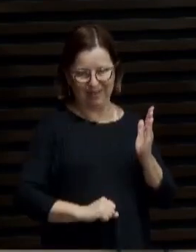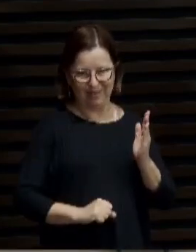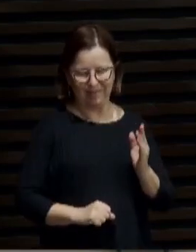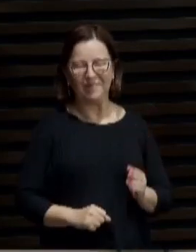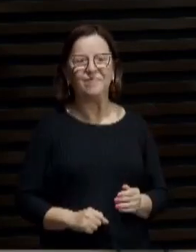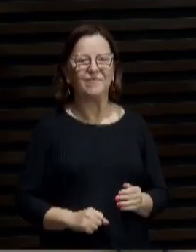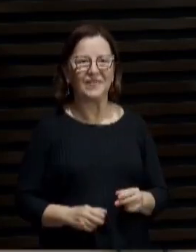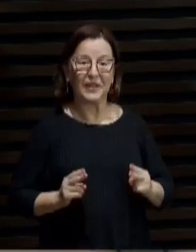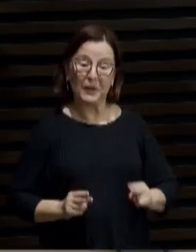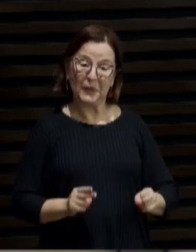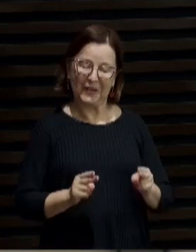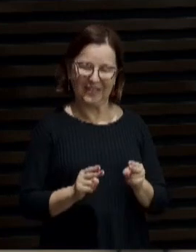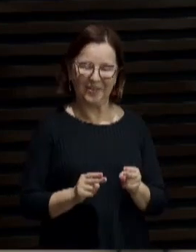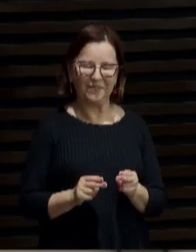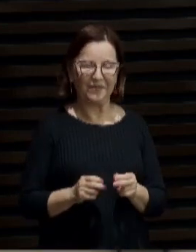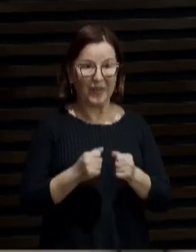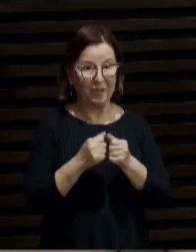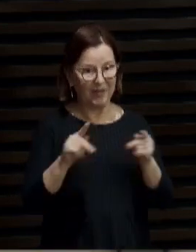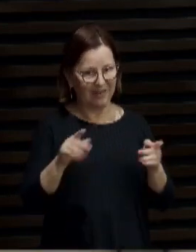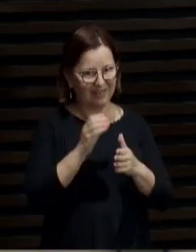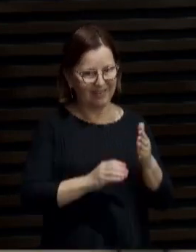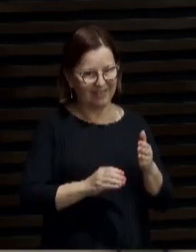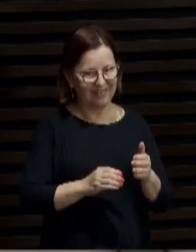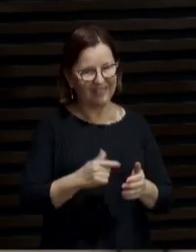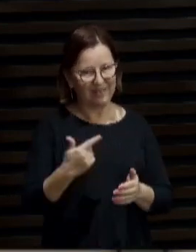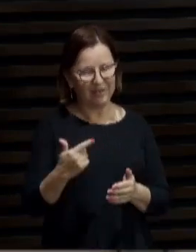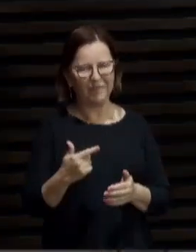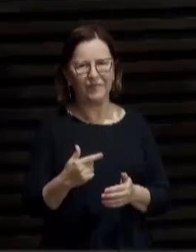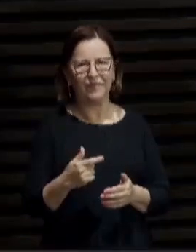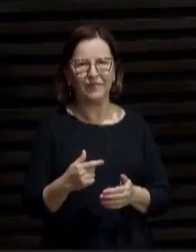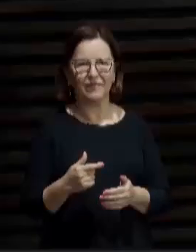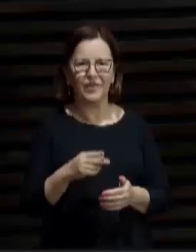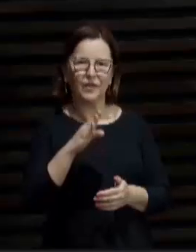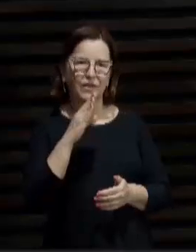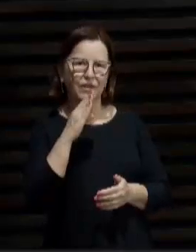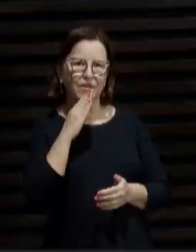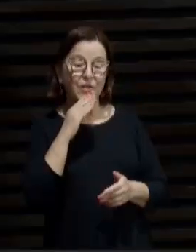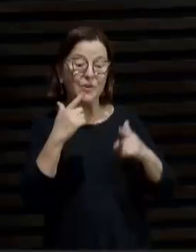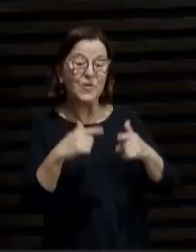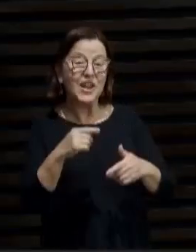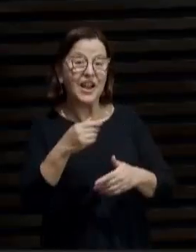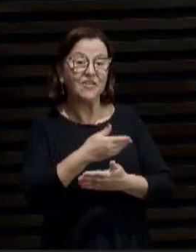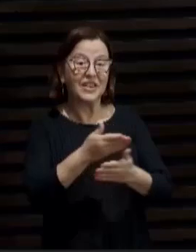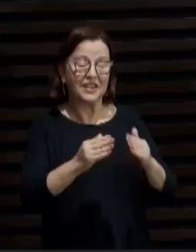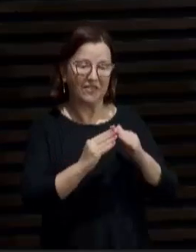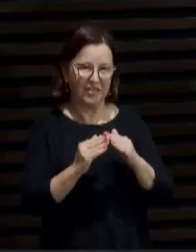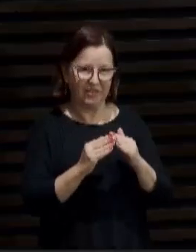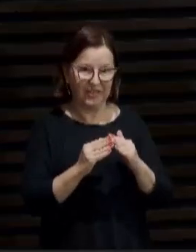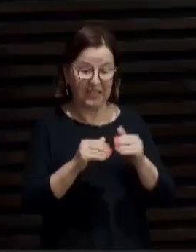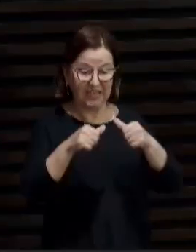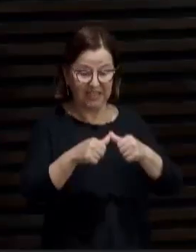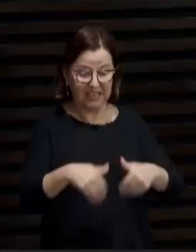Continuando, Apocalipse 2:13, todos juntos. Conheço o lugar em que habitas, onde está o trono